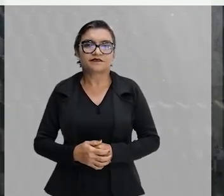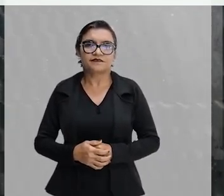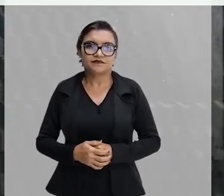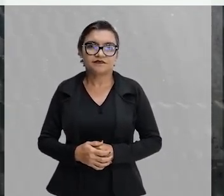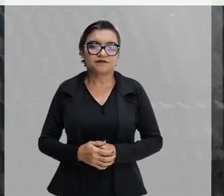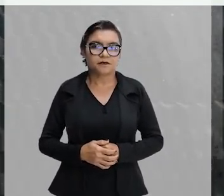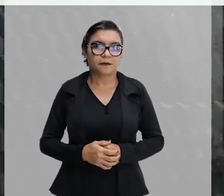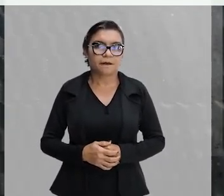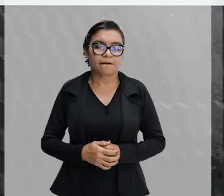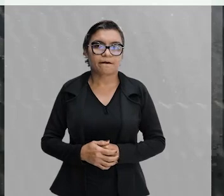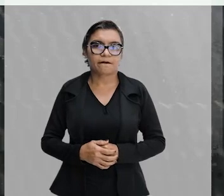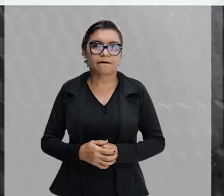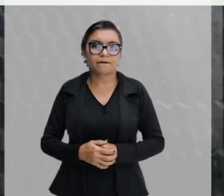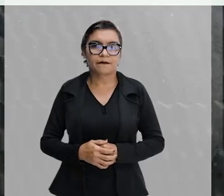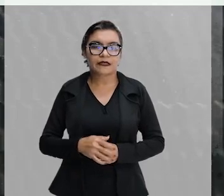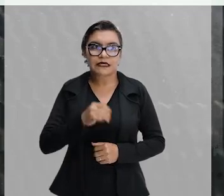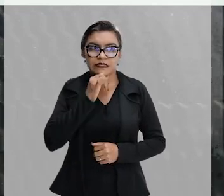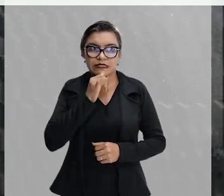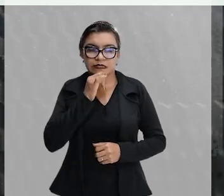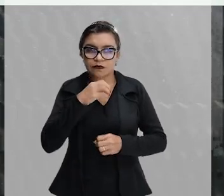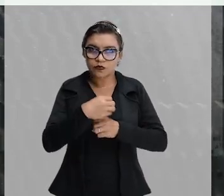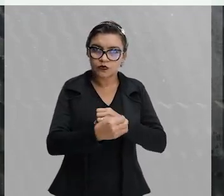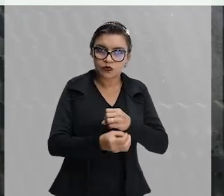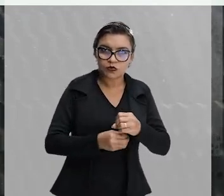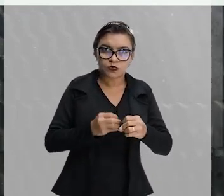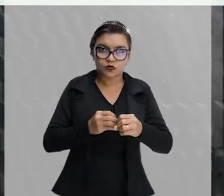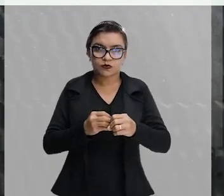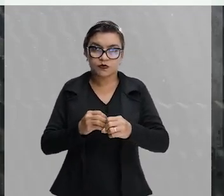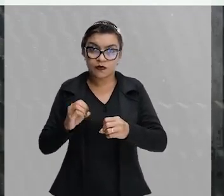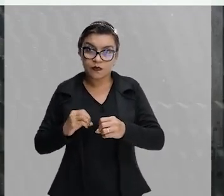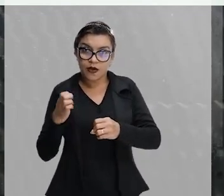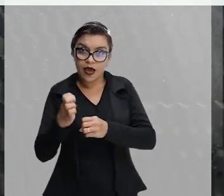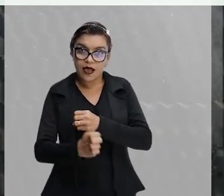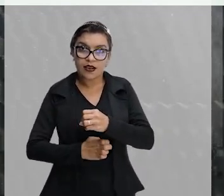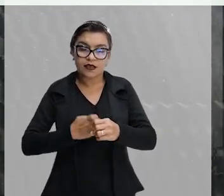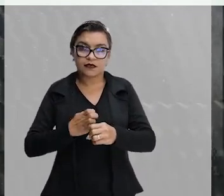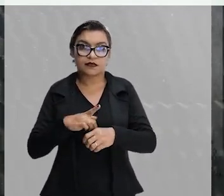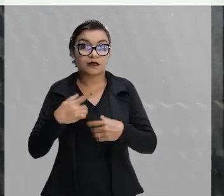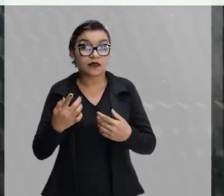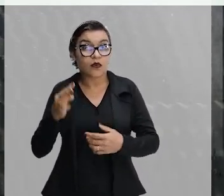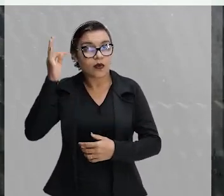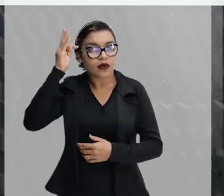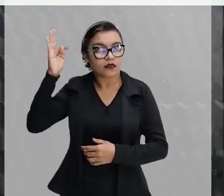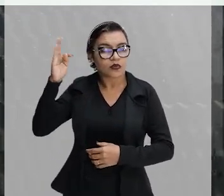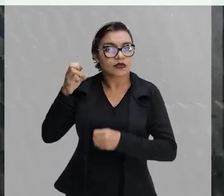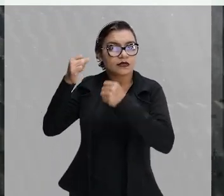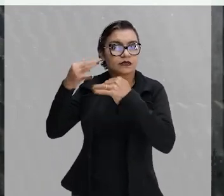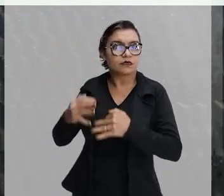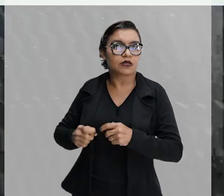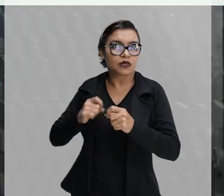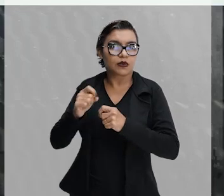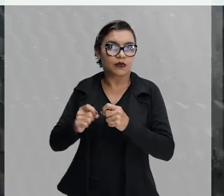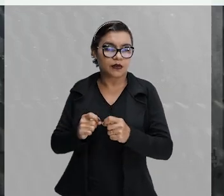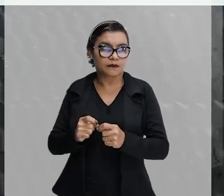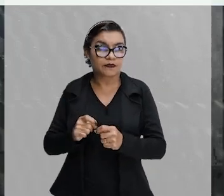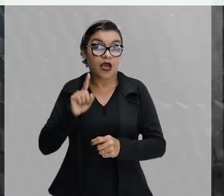discretas em torno deste núcleo. Então, para a teoria clássica, então isso aqui é um modelo clássico.